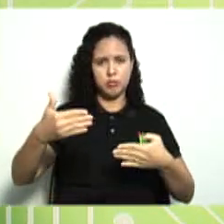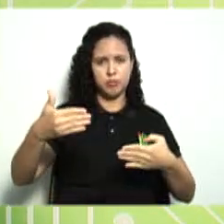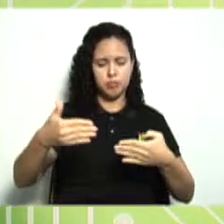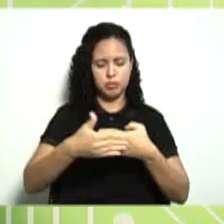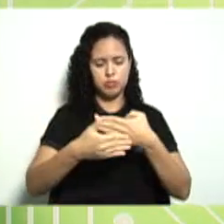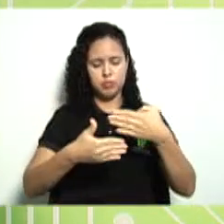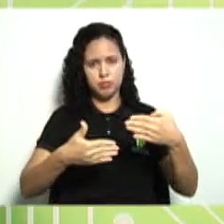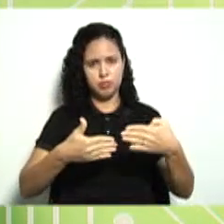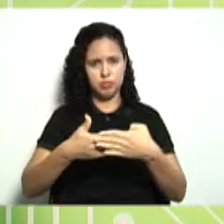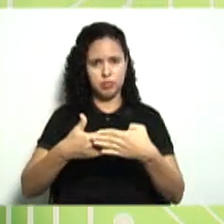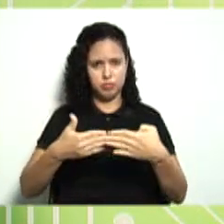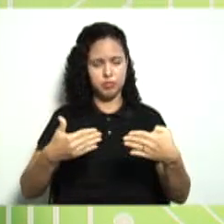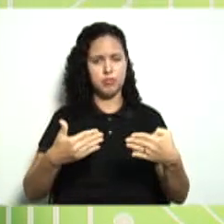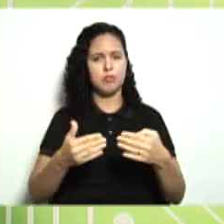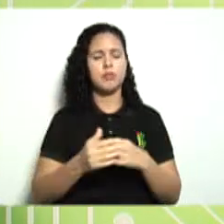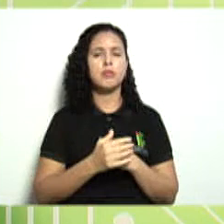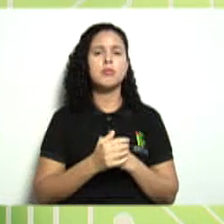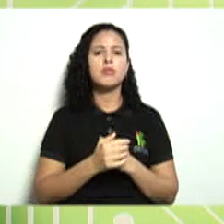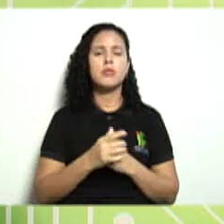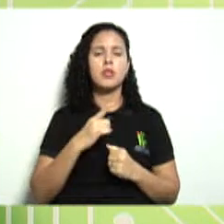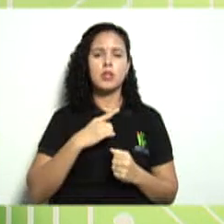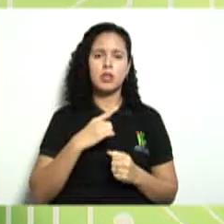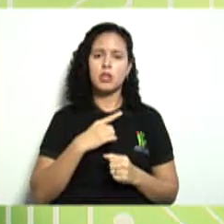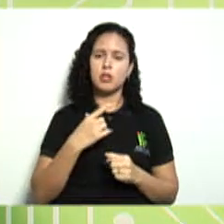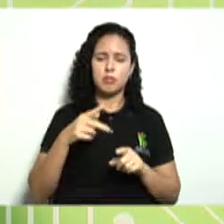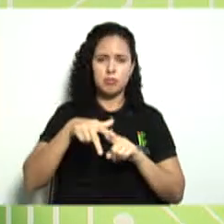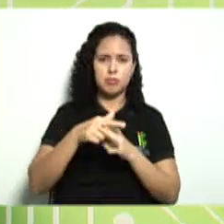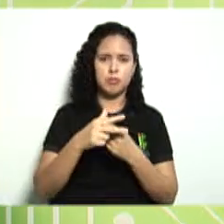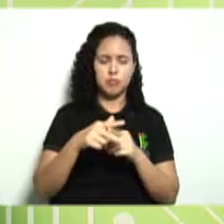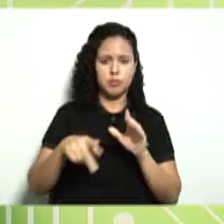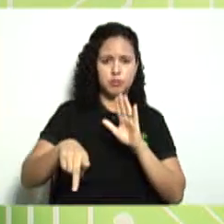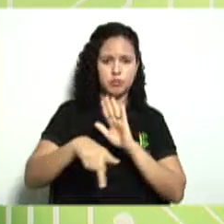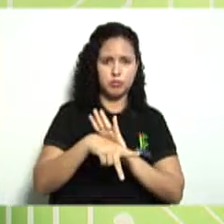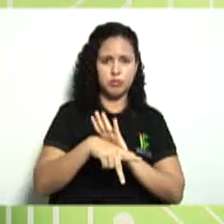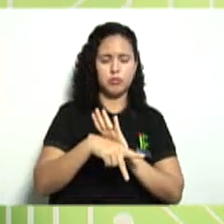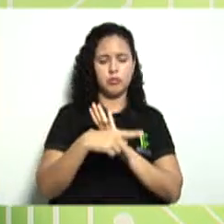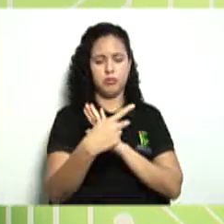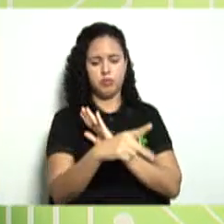funções específicas. Pode até ter funções que pode ser utilizada em um e